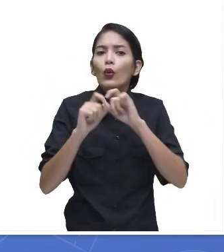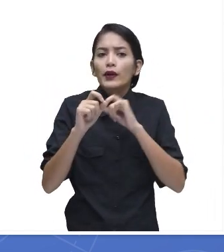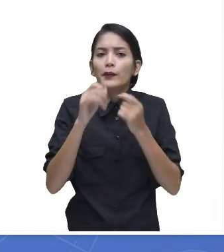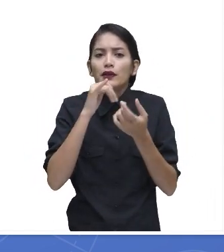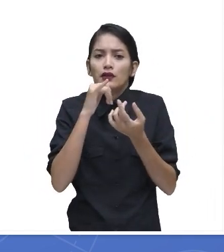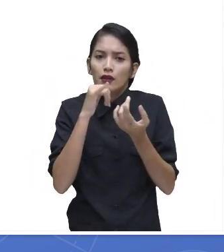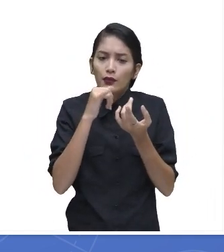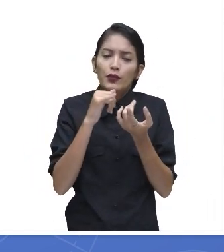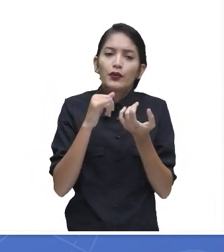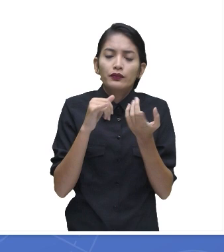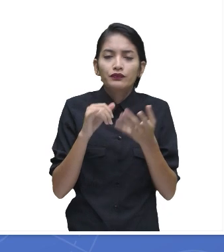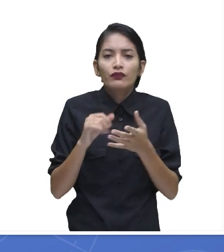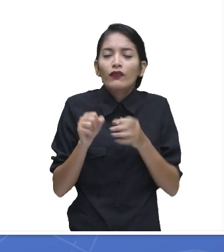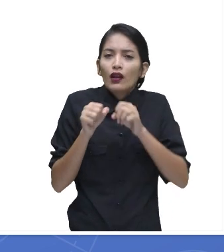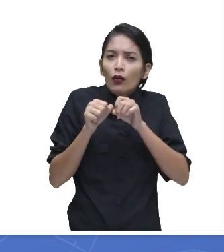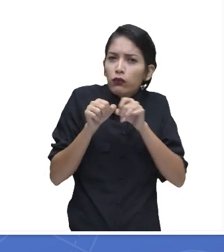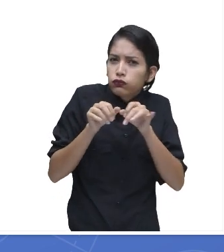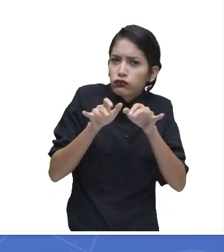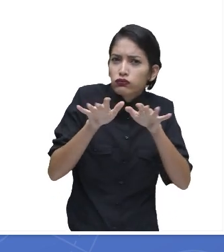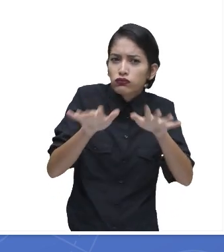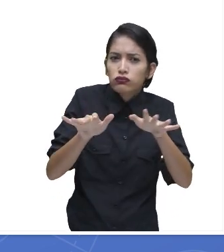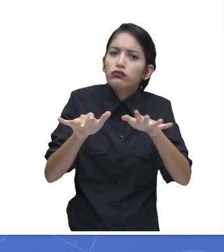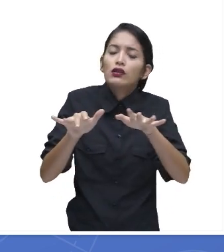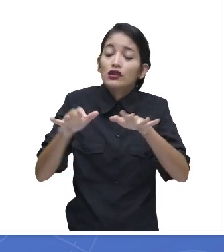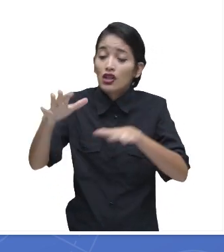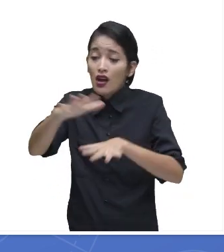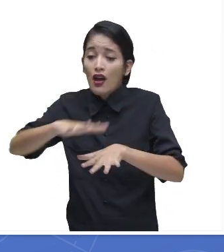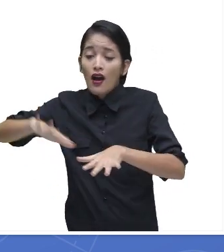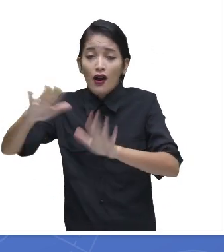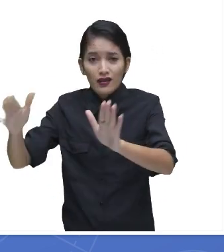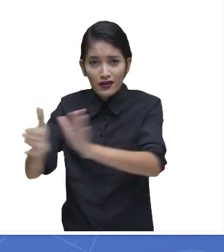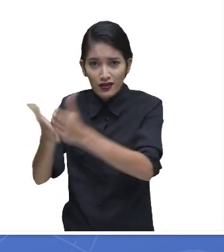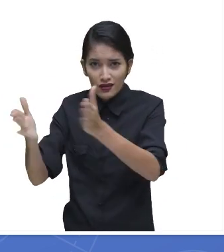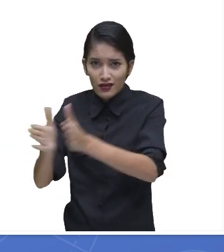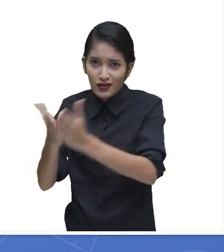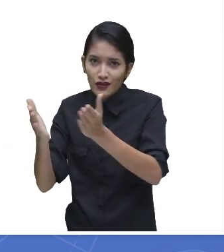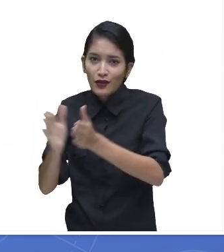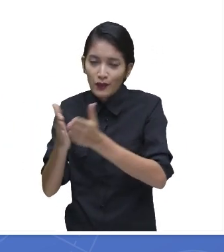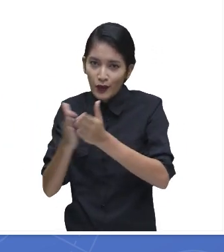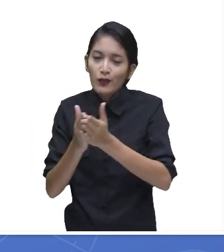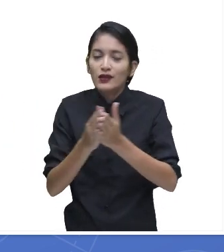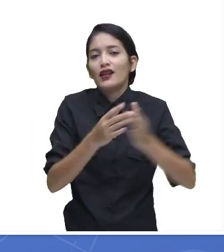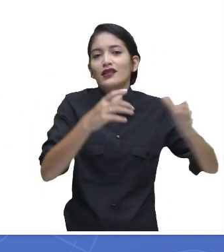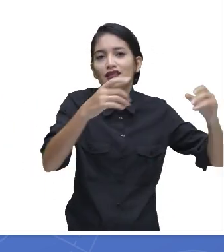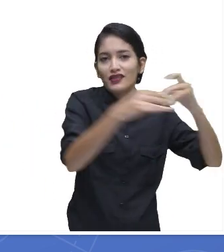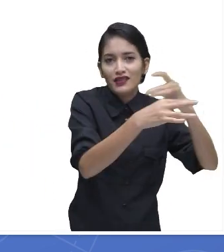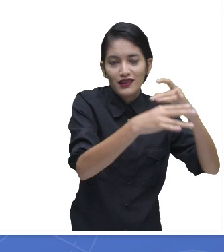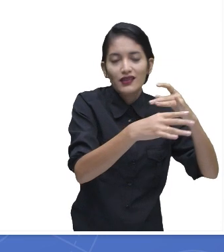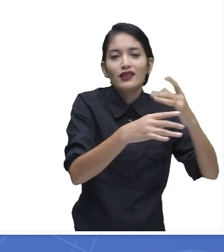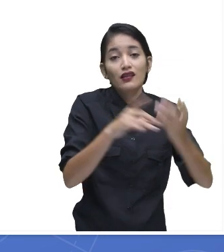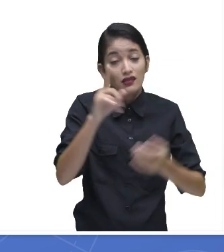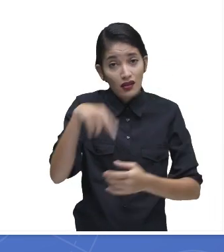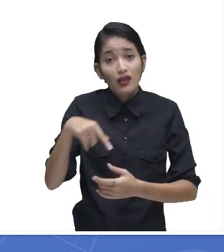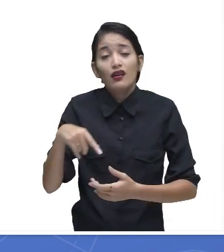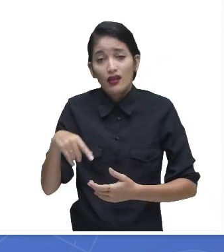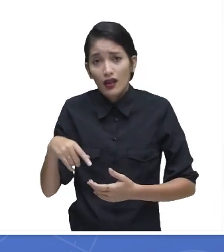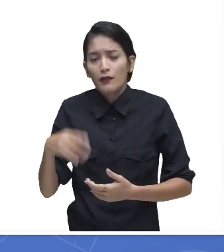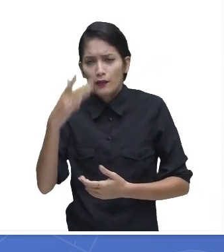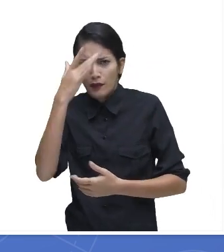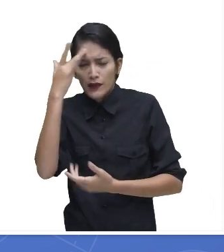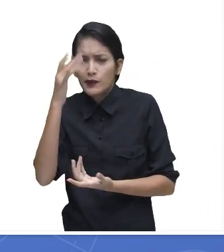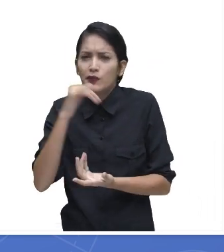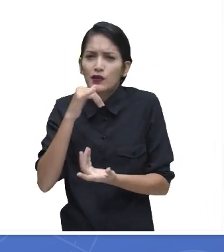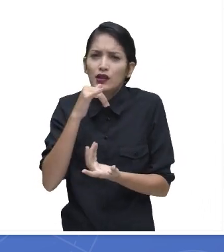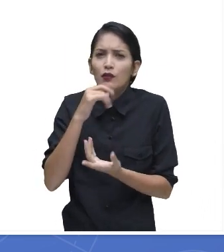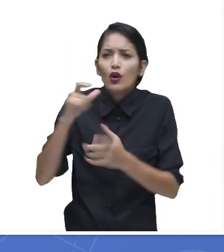proliferação de áreas periféricas e favelas em grandes cidades. Tem muita gente morando, não vai ter